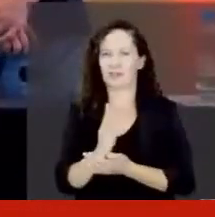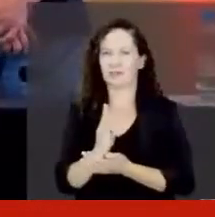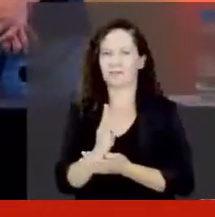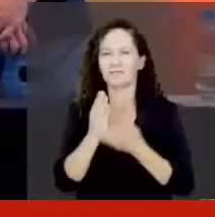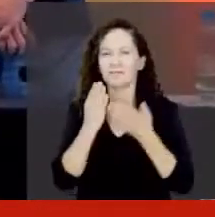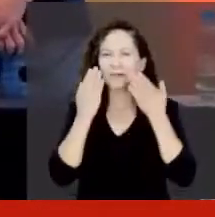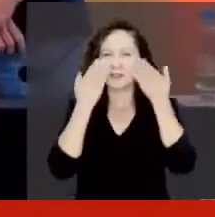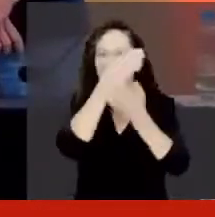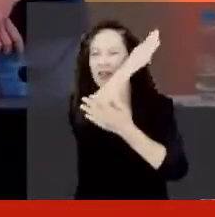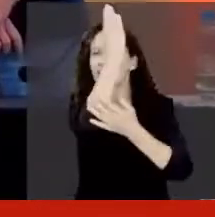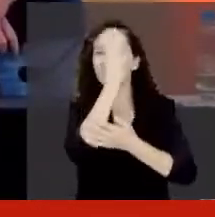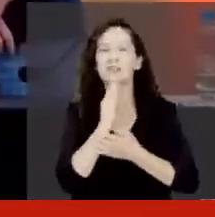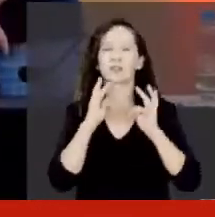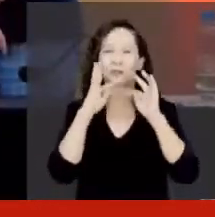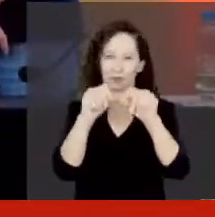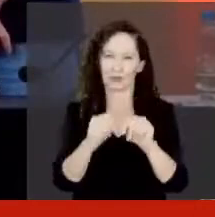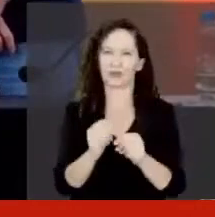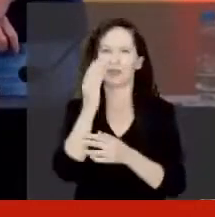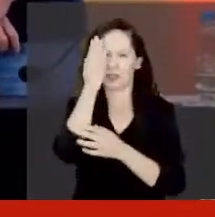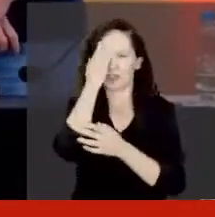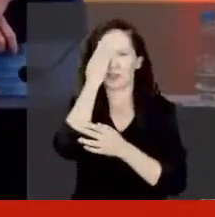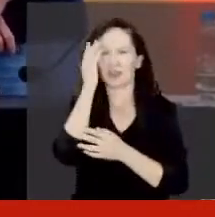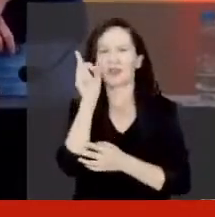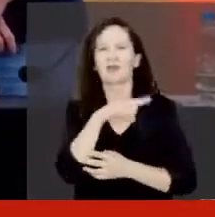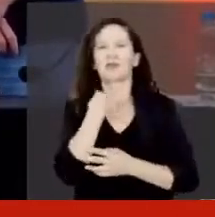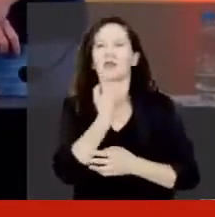colocar mais mulheres.